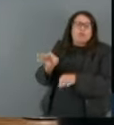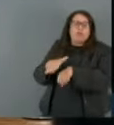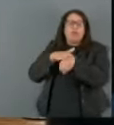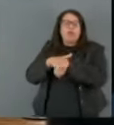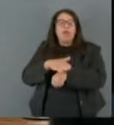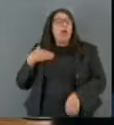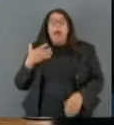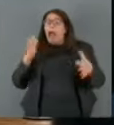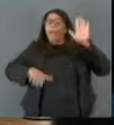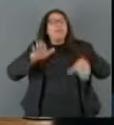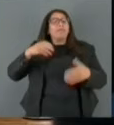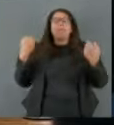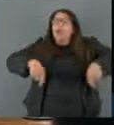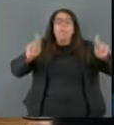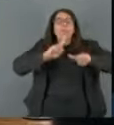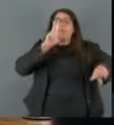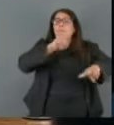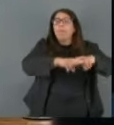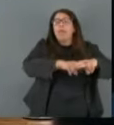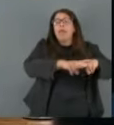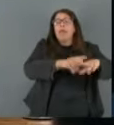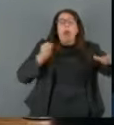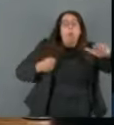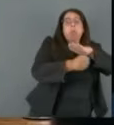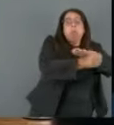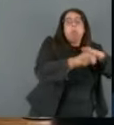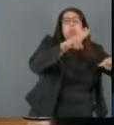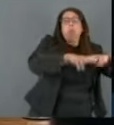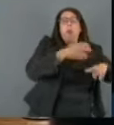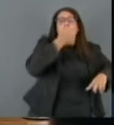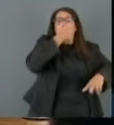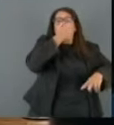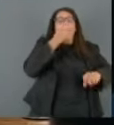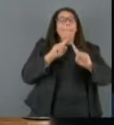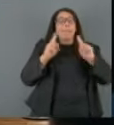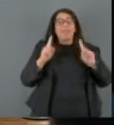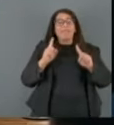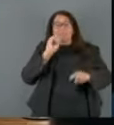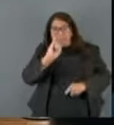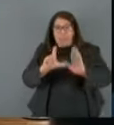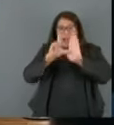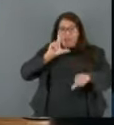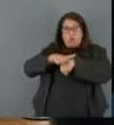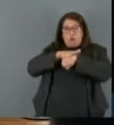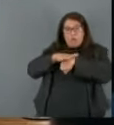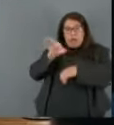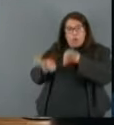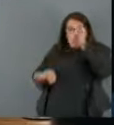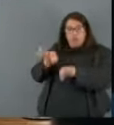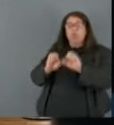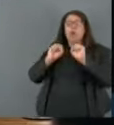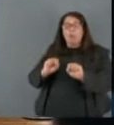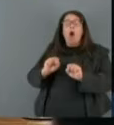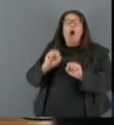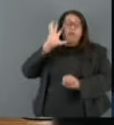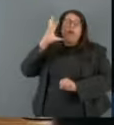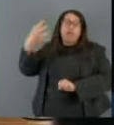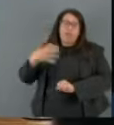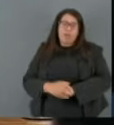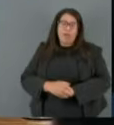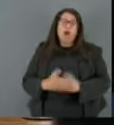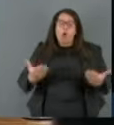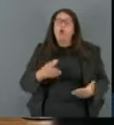não é necessária. Só vai superlotar os presídios, porque nós temos hoje 5 presídios federais de segurança